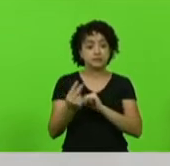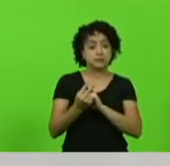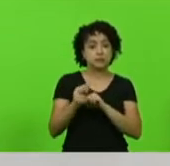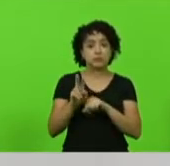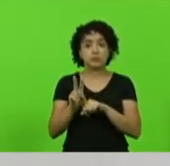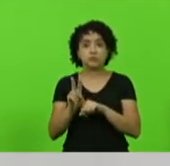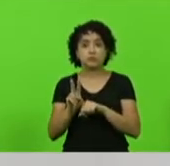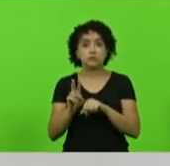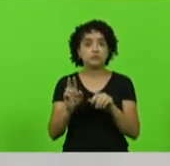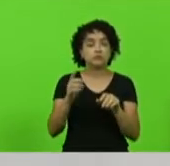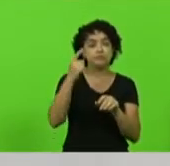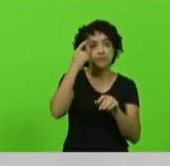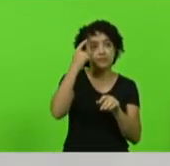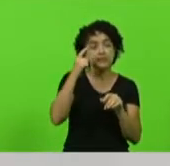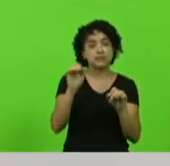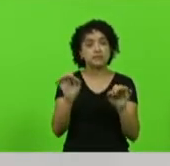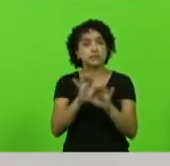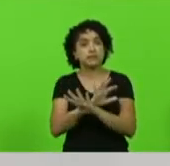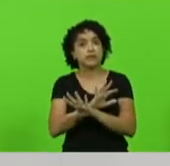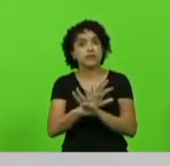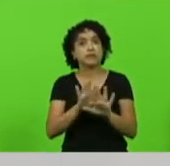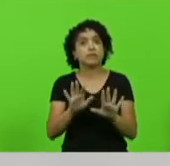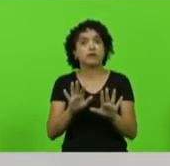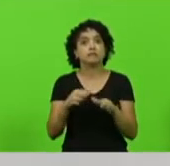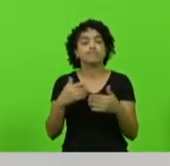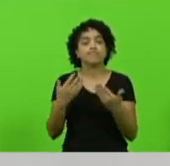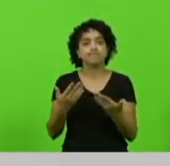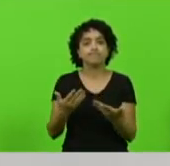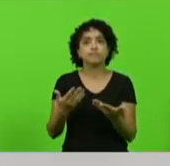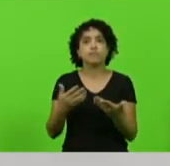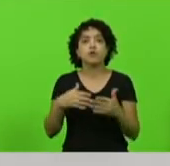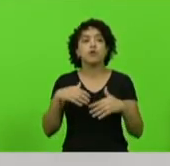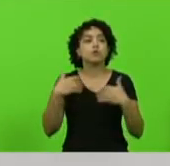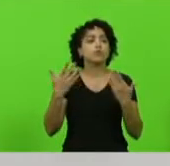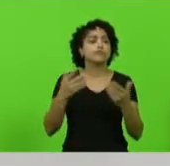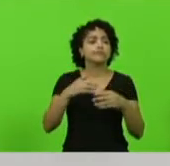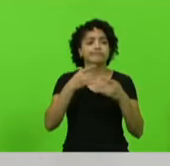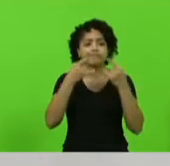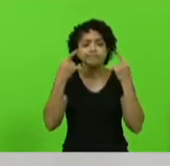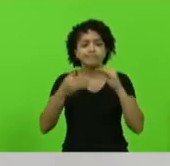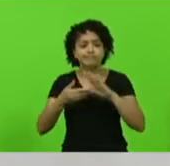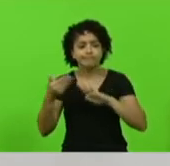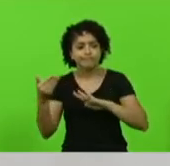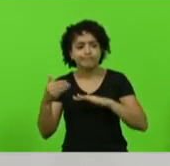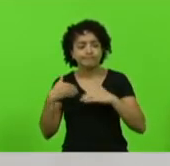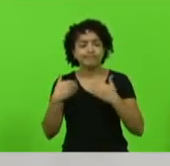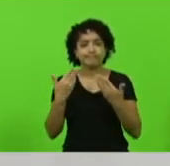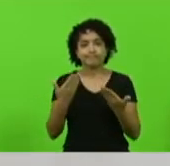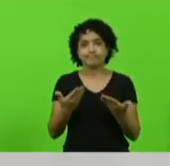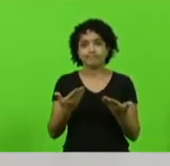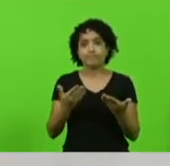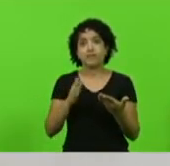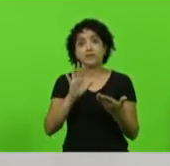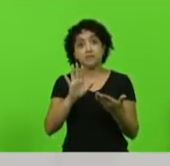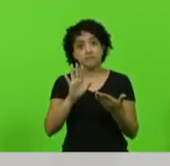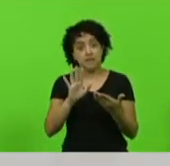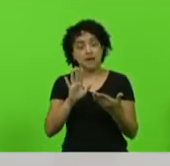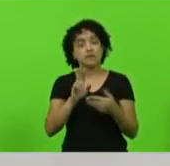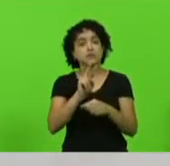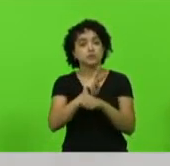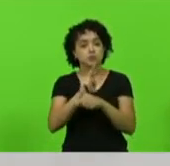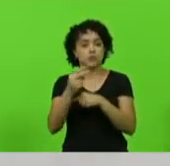terminar? É a pergunta que, Nazareno, a gente chega num canto, pô, quando é que vamos tirar esse negócio aqui e tal, né? O fato é que os cuidados têm que